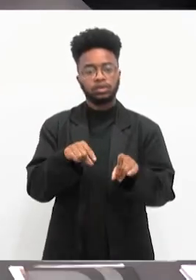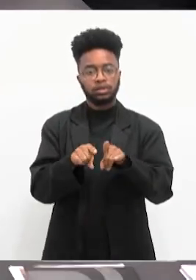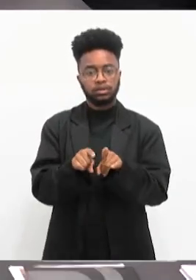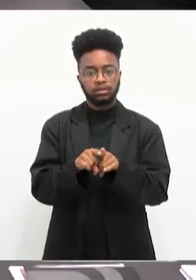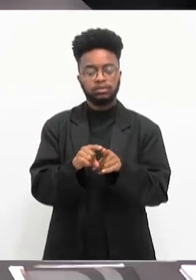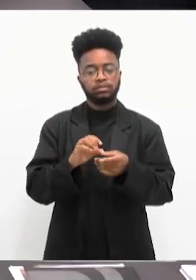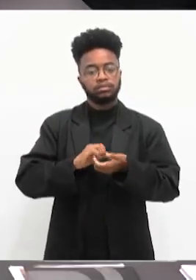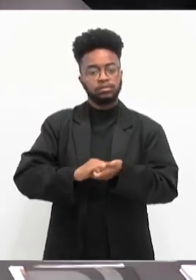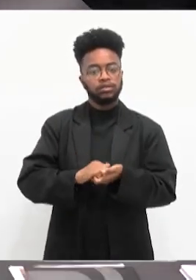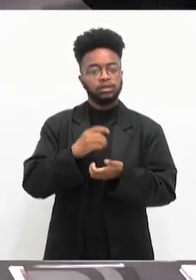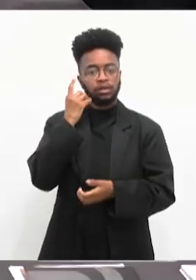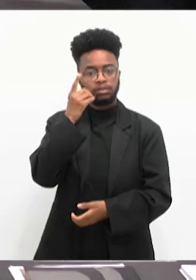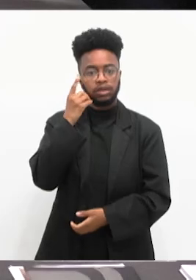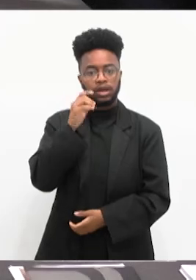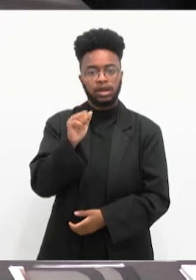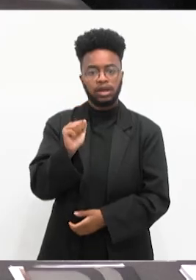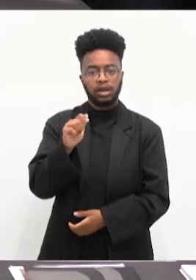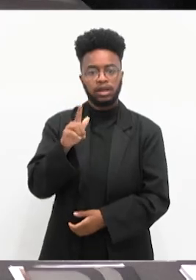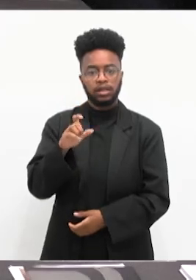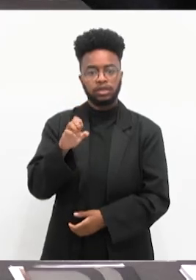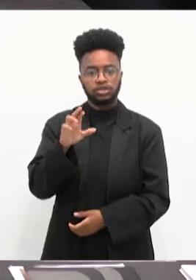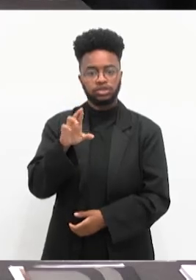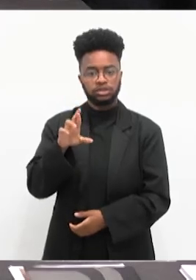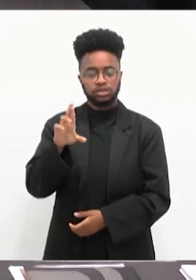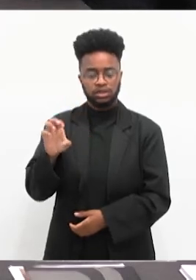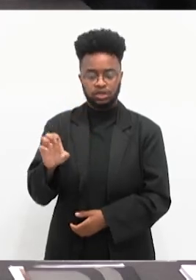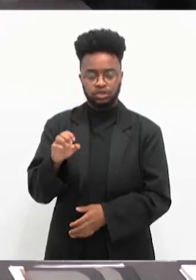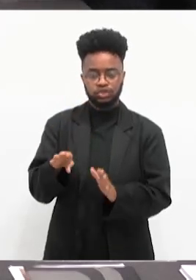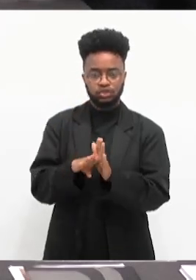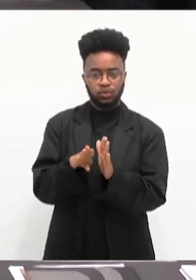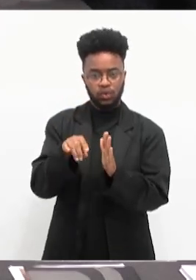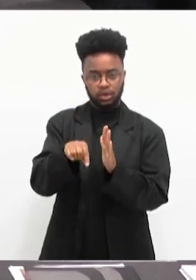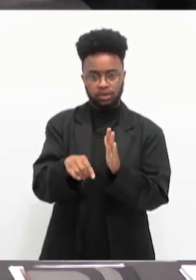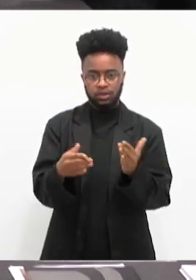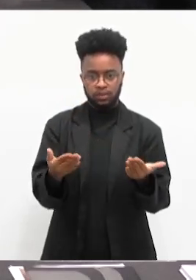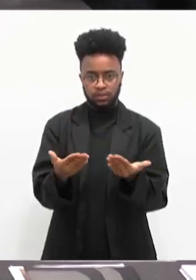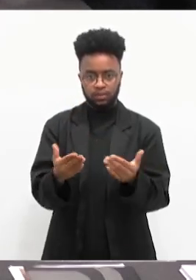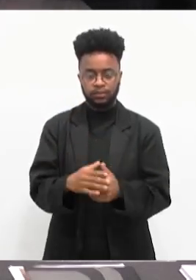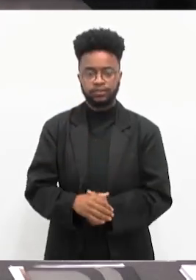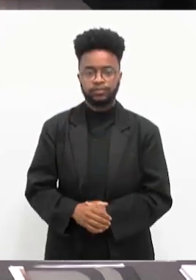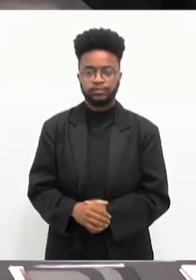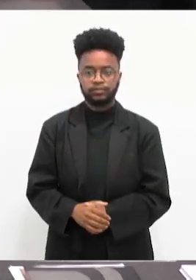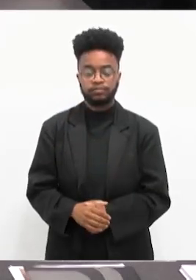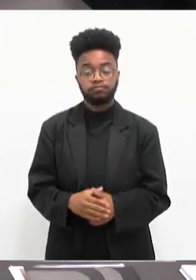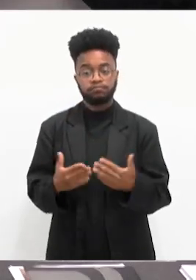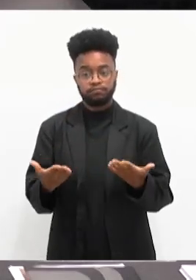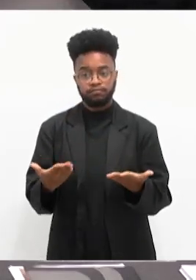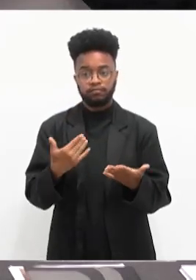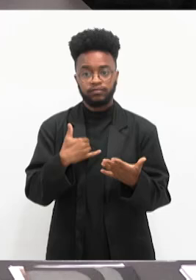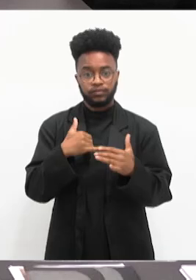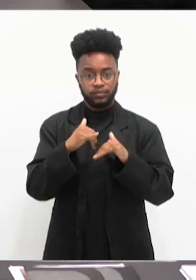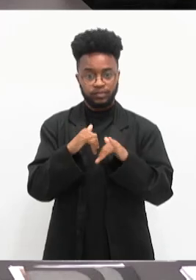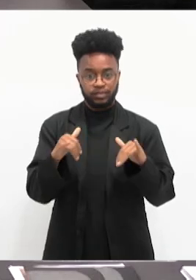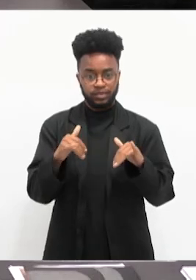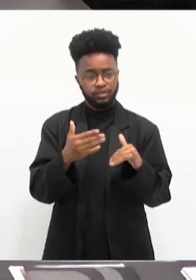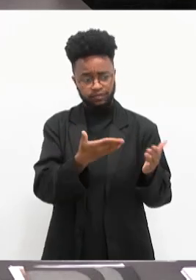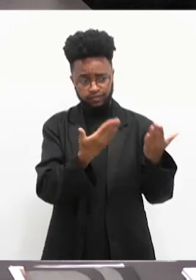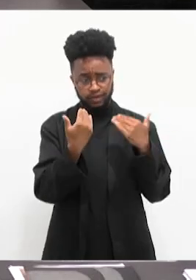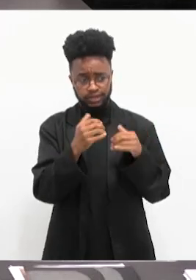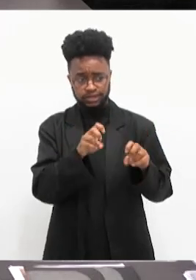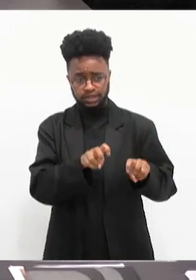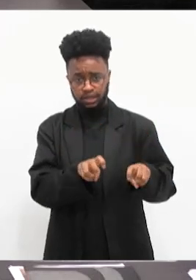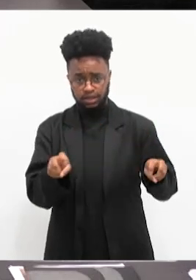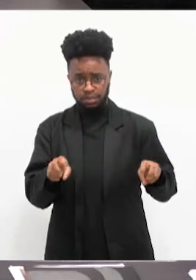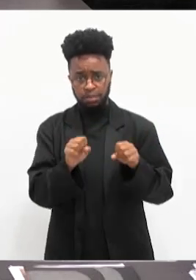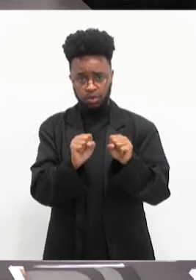deputado Alexandre Knoploch, conosco aqui na CCJ, e dizer que... Aleluia, pode chegar e sentar.